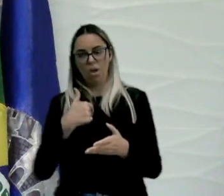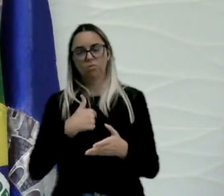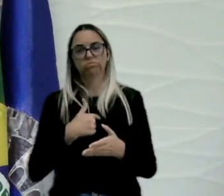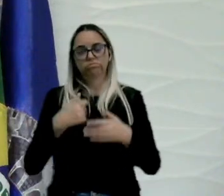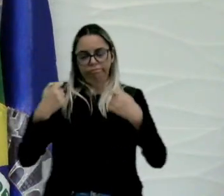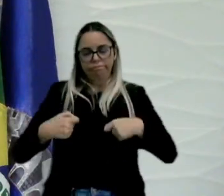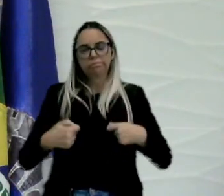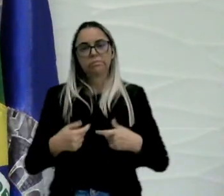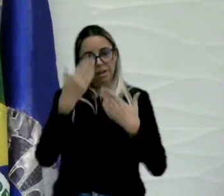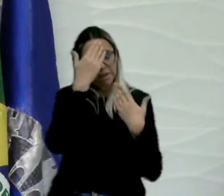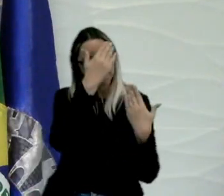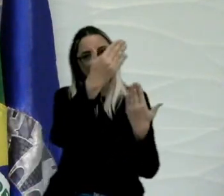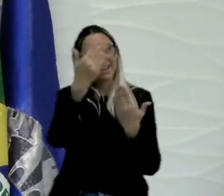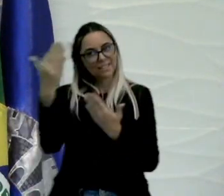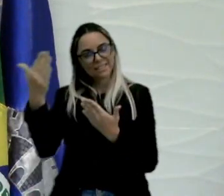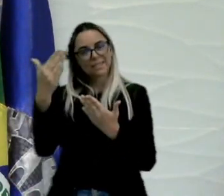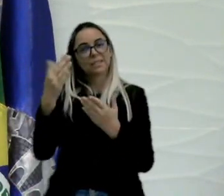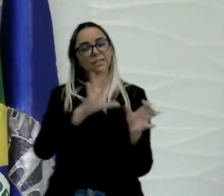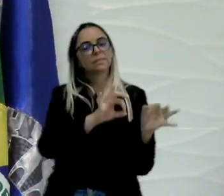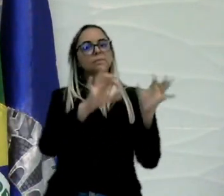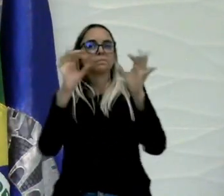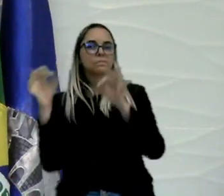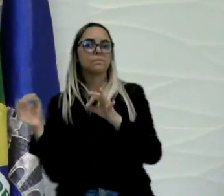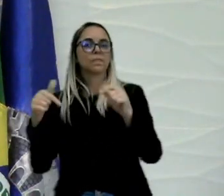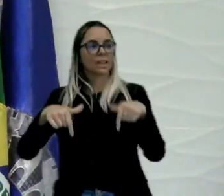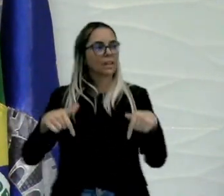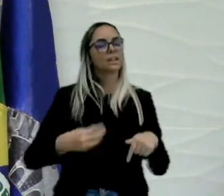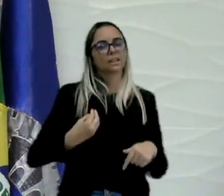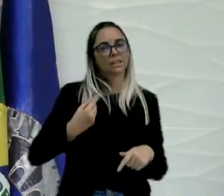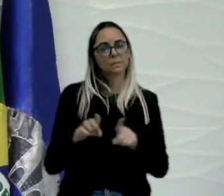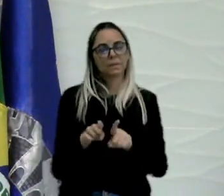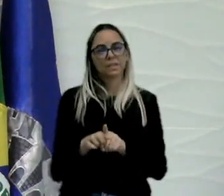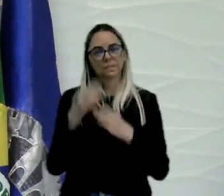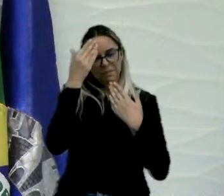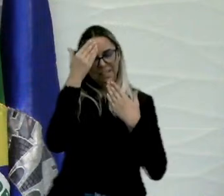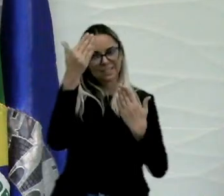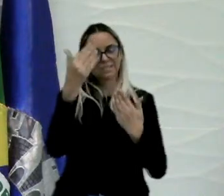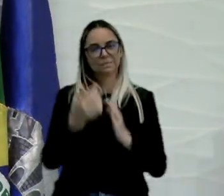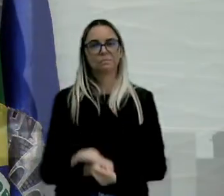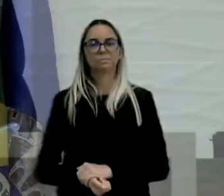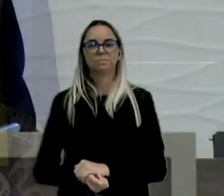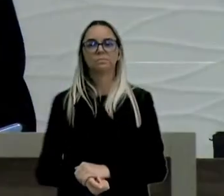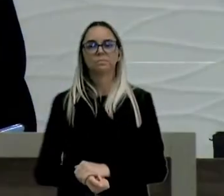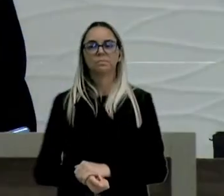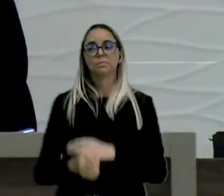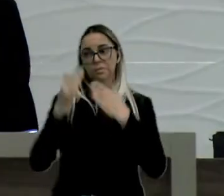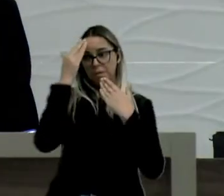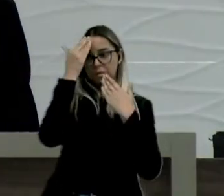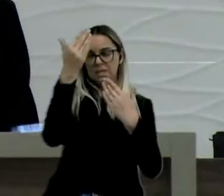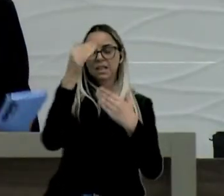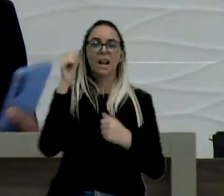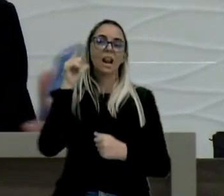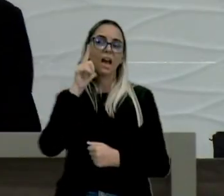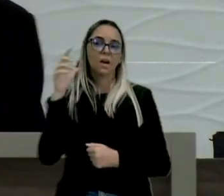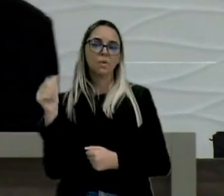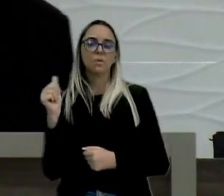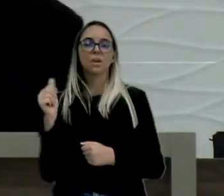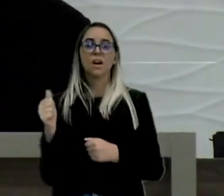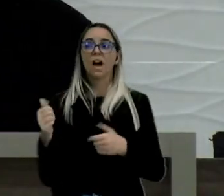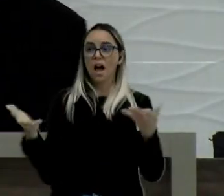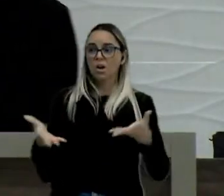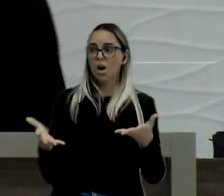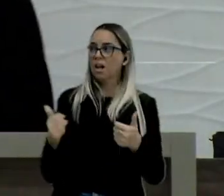agradecer a todos que nos acompanha de forma presencial e virtual Muito obrigado Agradeço o vereador Léo passo a presidência para a